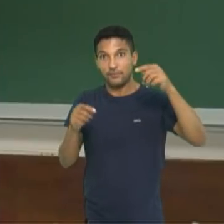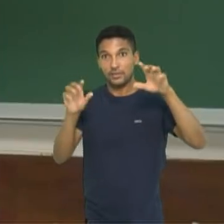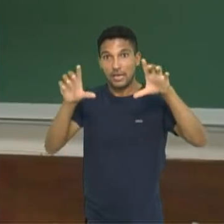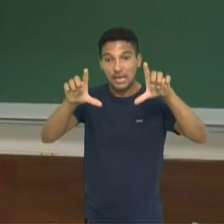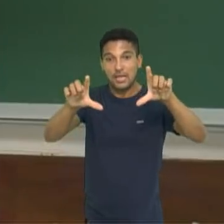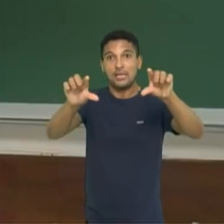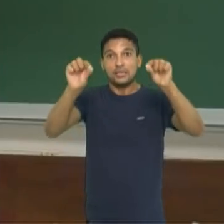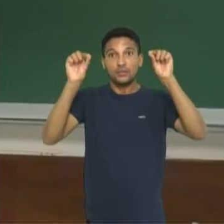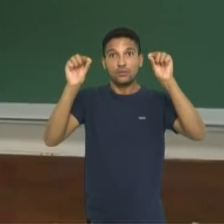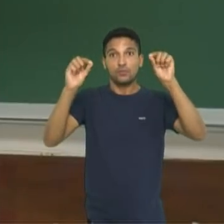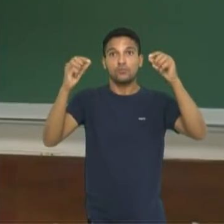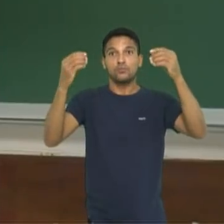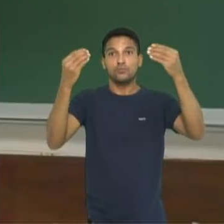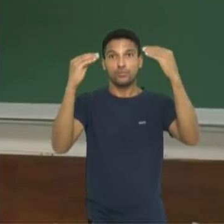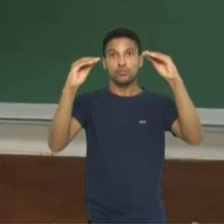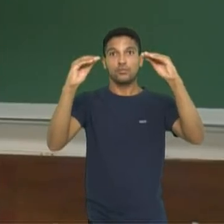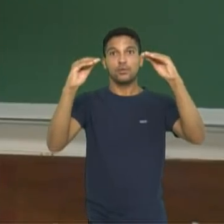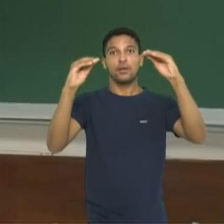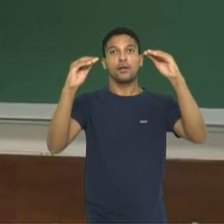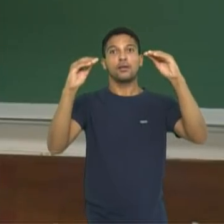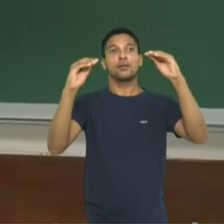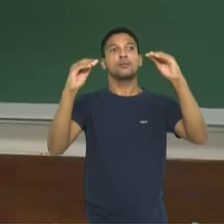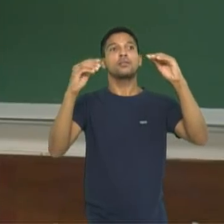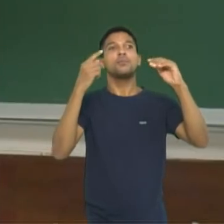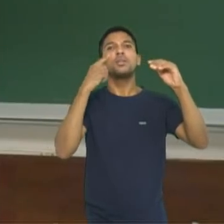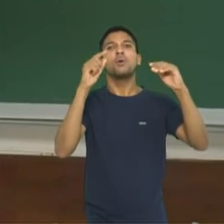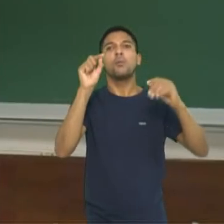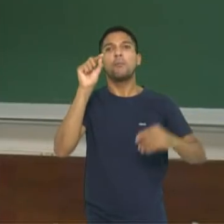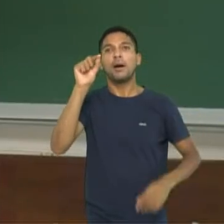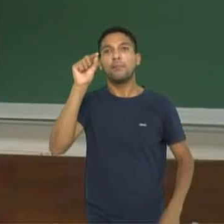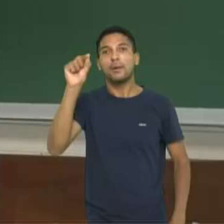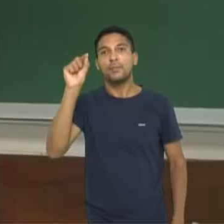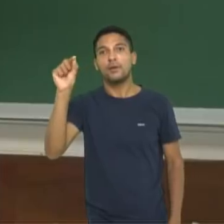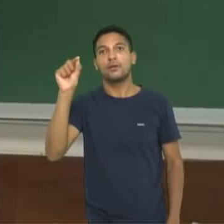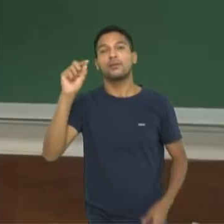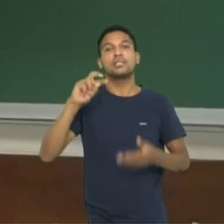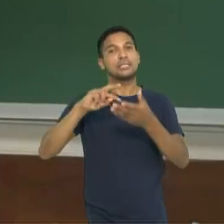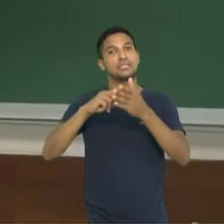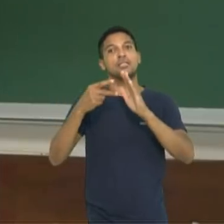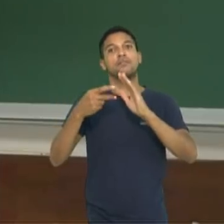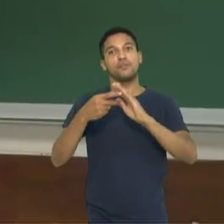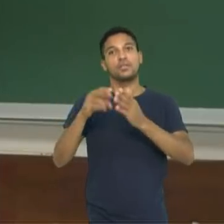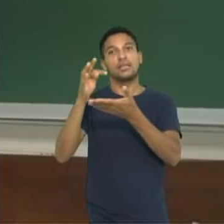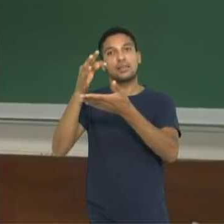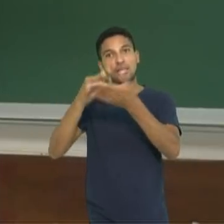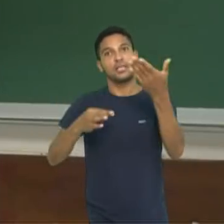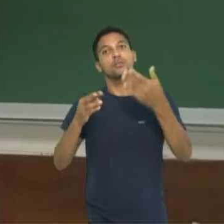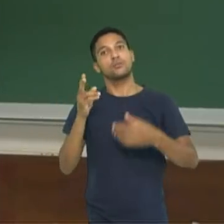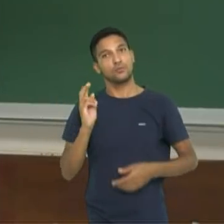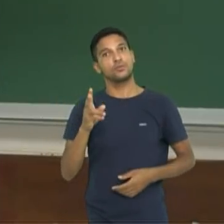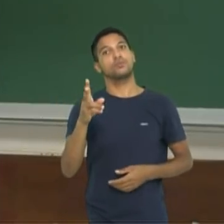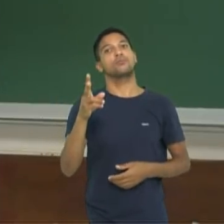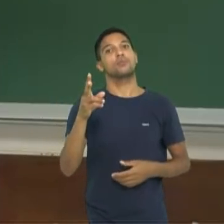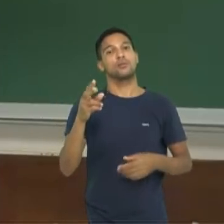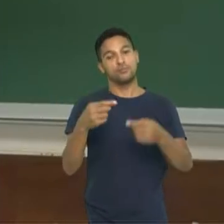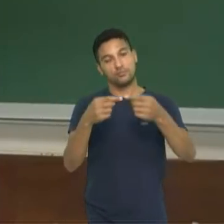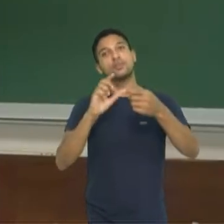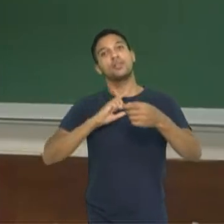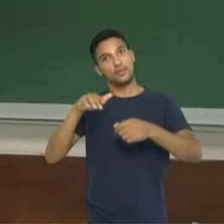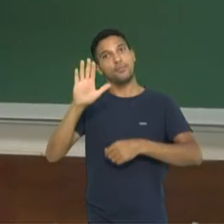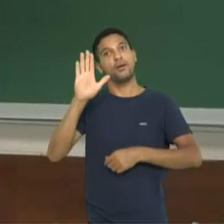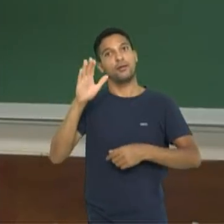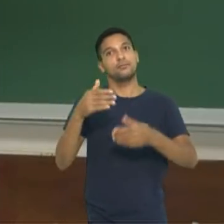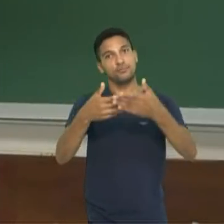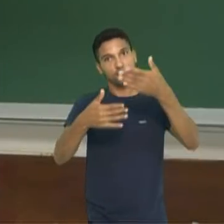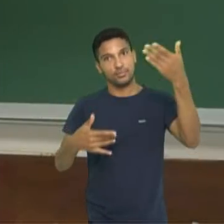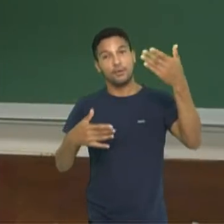para o nosso foco de discussão, certo? Então, como que eu faço essa indicação? Eu utilizo ali os parênteses e as reticências dentro dos